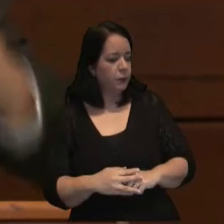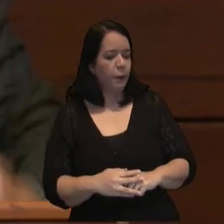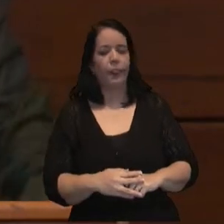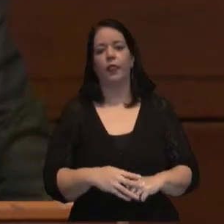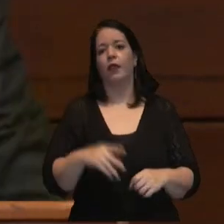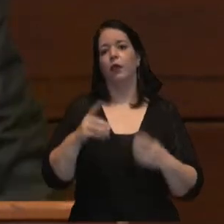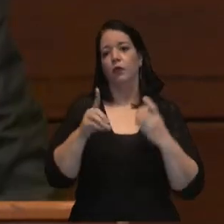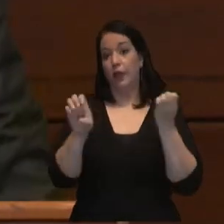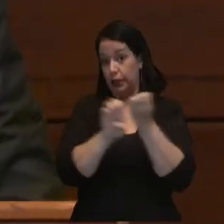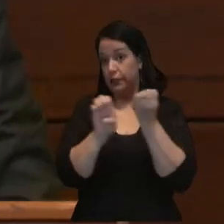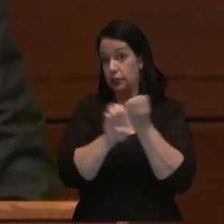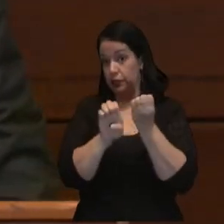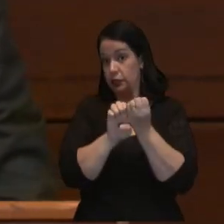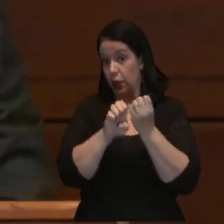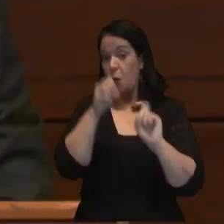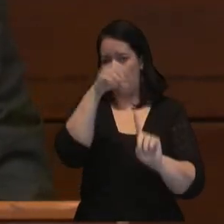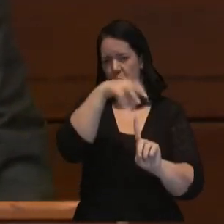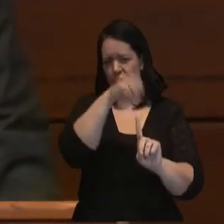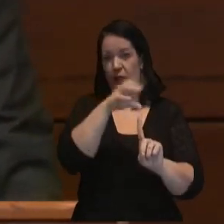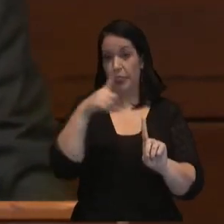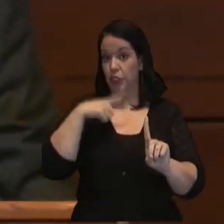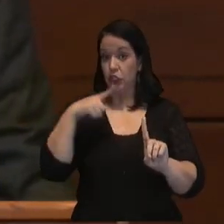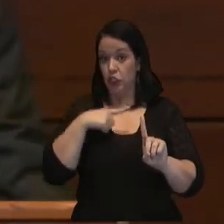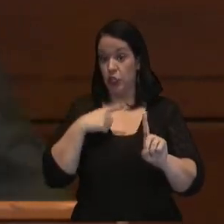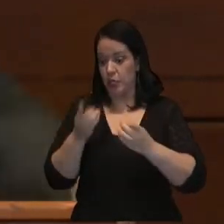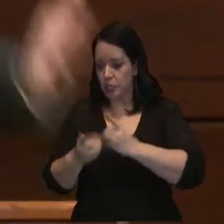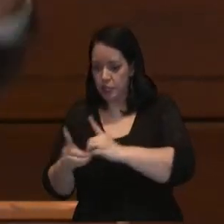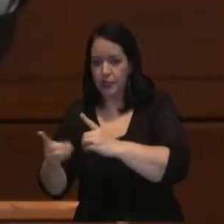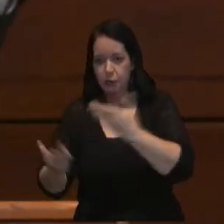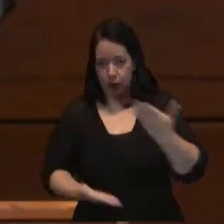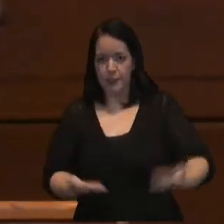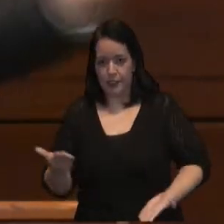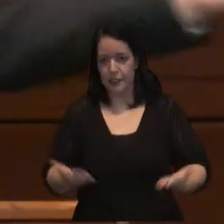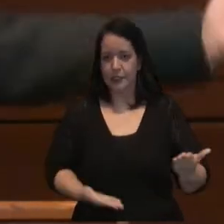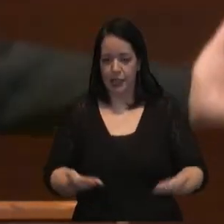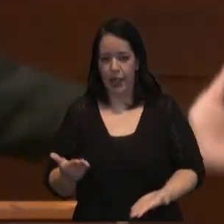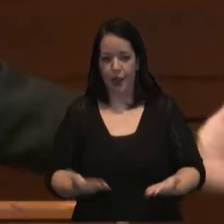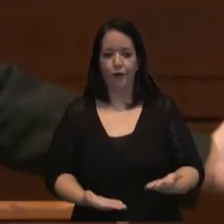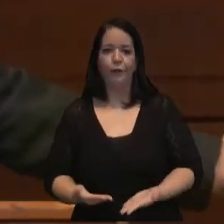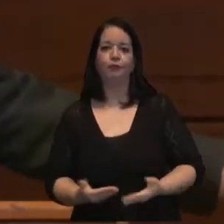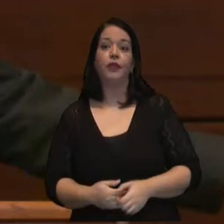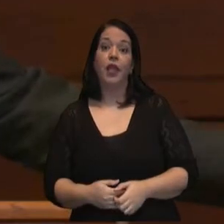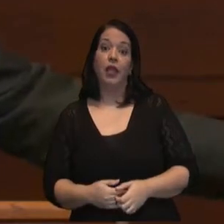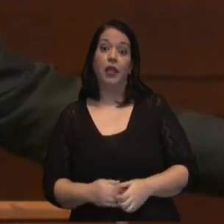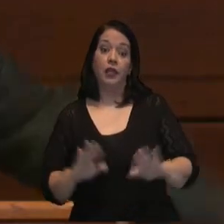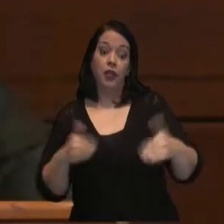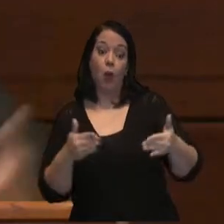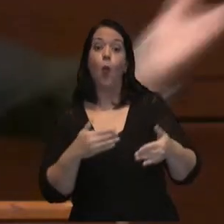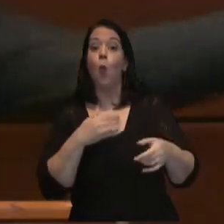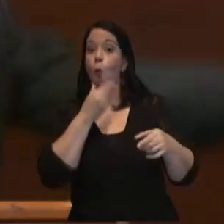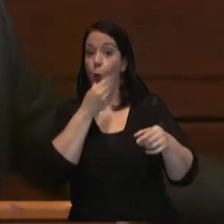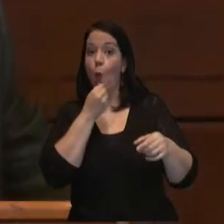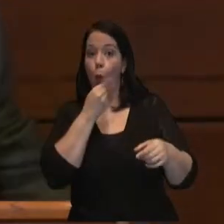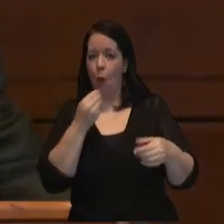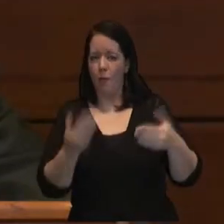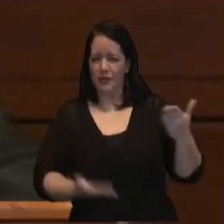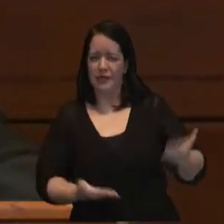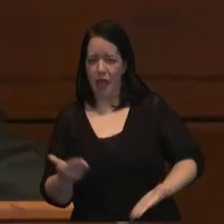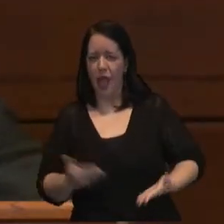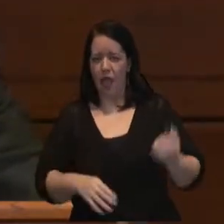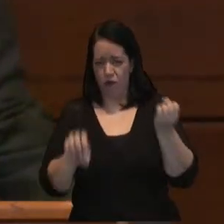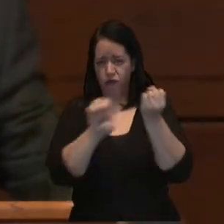aos seus pés, e este moço disse assim: ah, meu Senhor, o que nós faremos? Ah, meu Senhor, nós